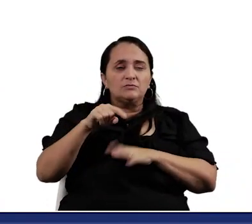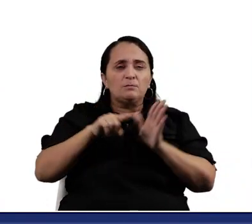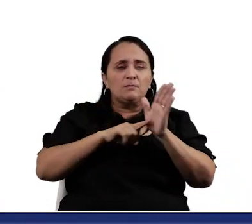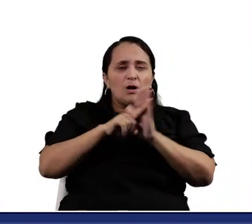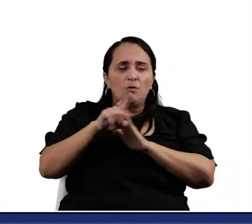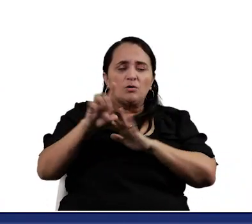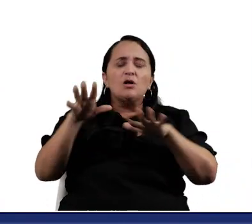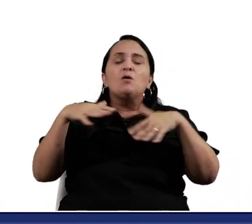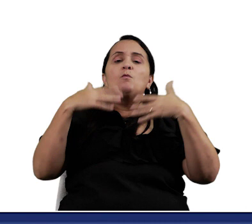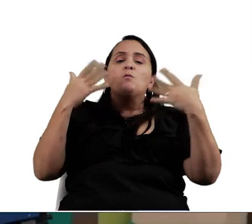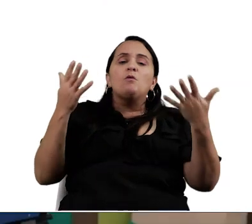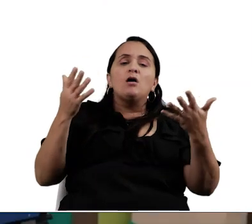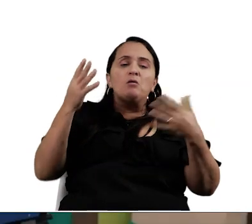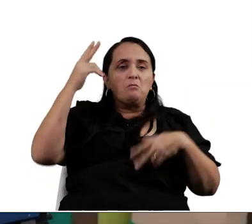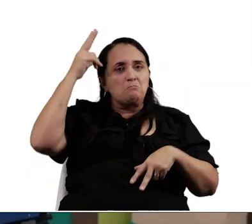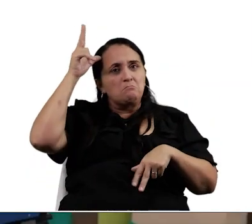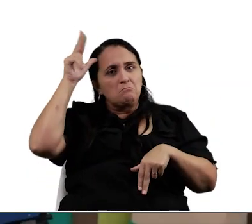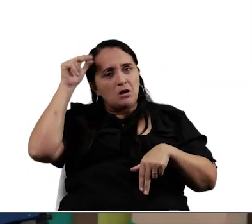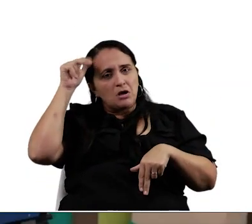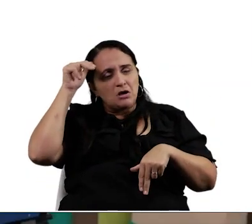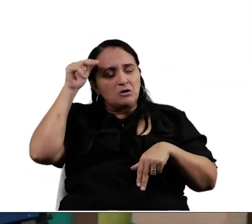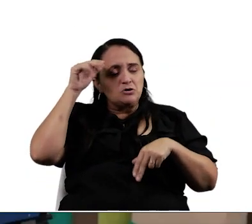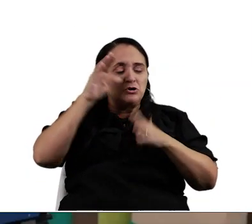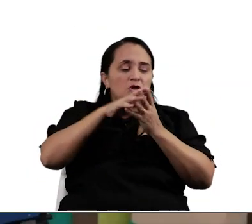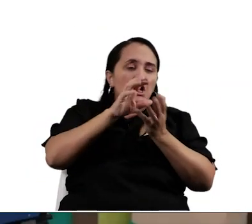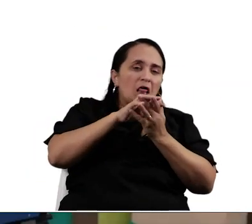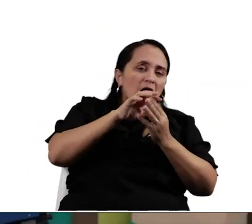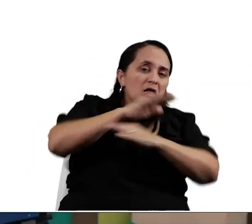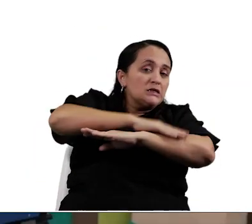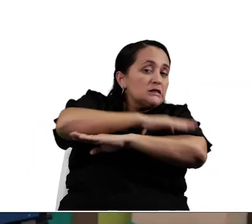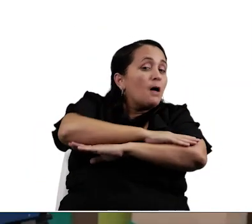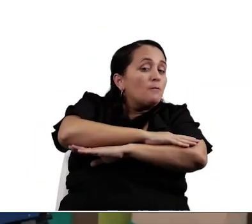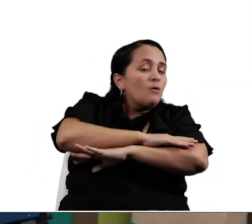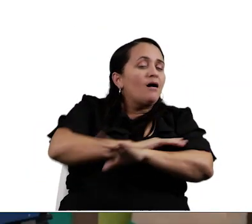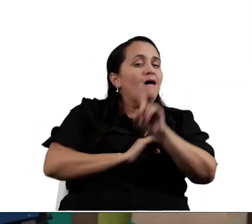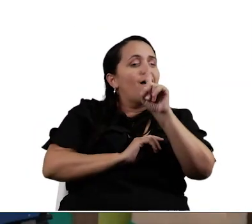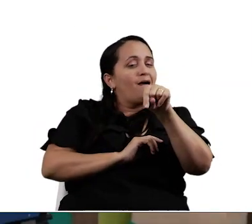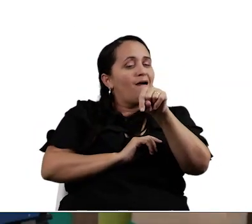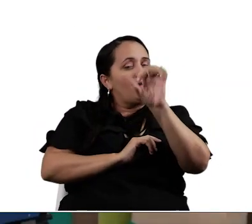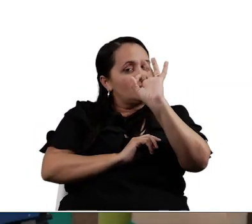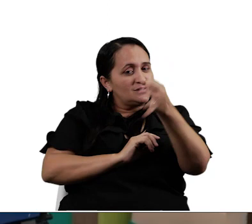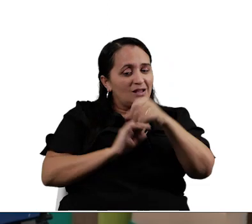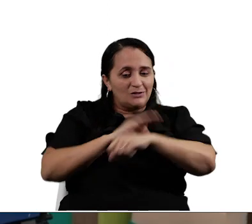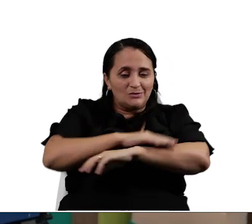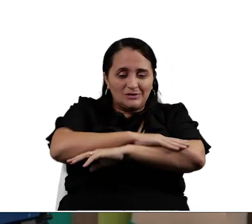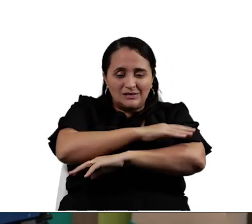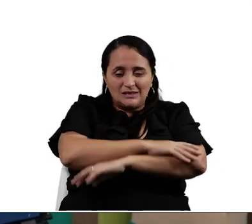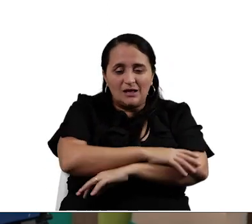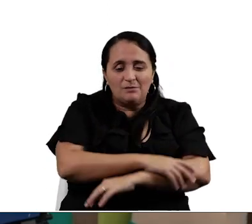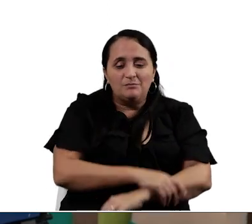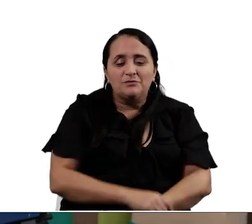Eu perguntei se era o macaco, o jacaré e o sapo. Acertou quem disse que era o sapo. Muito